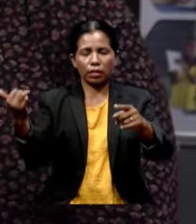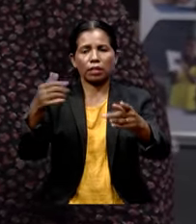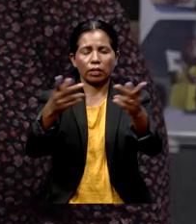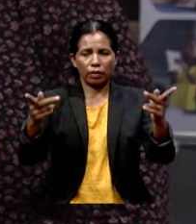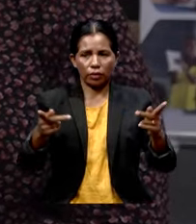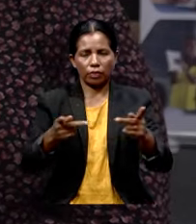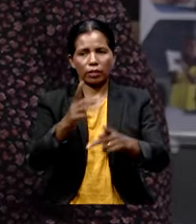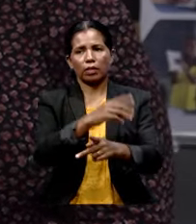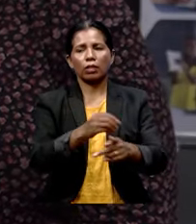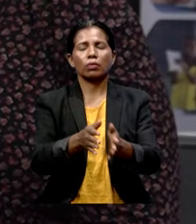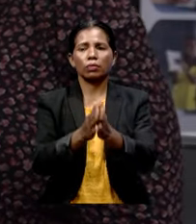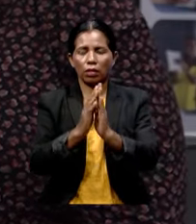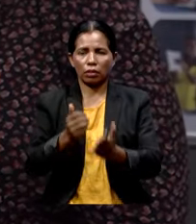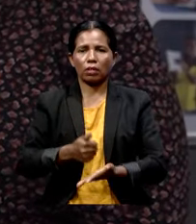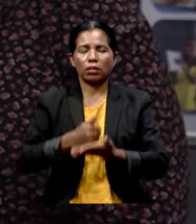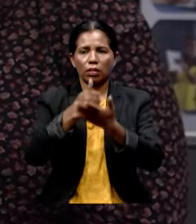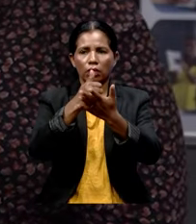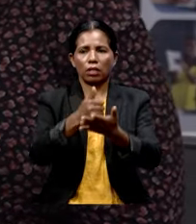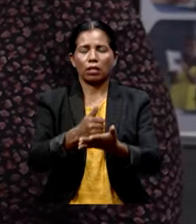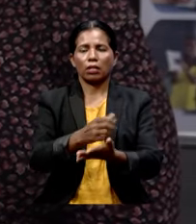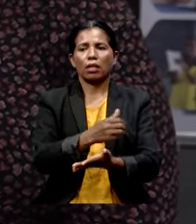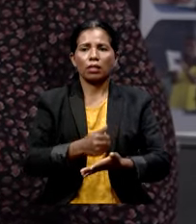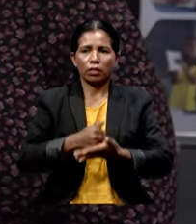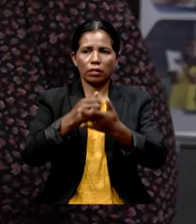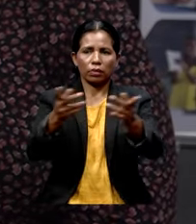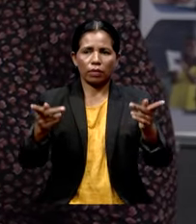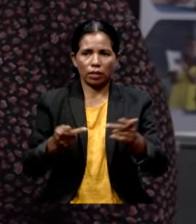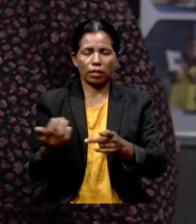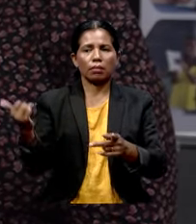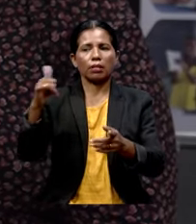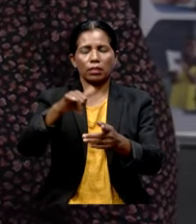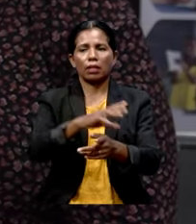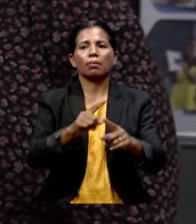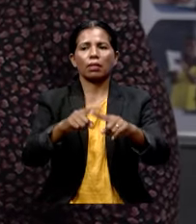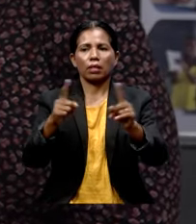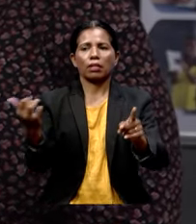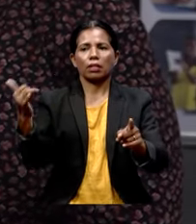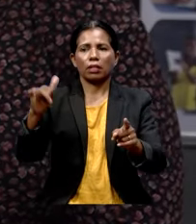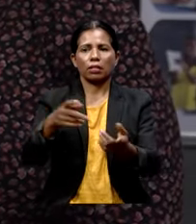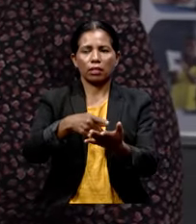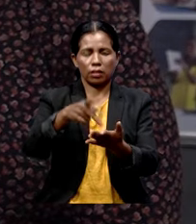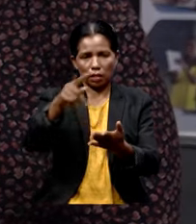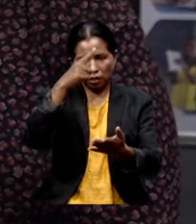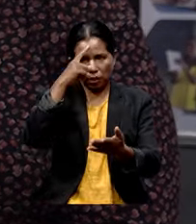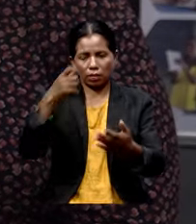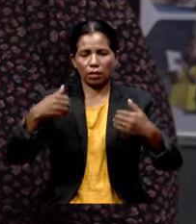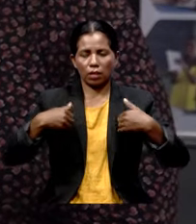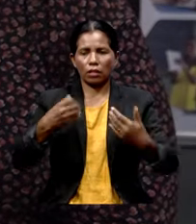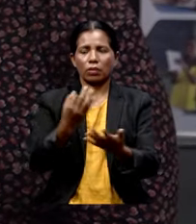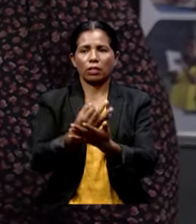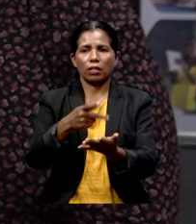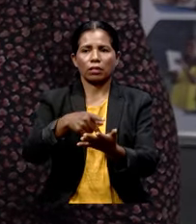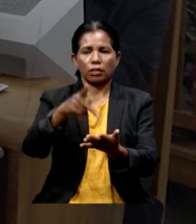ni fatin, nosso cirato ajuda, facilita ela fatin ela basira e mais bem, a cira mo sei selo também e ramo subsídio ba ser